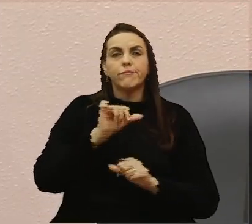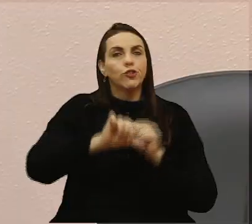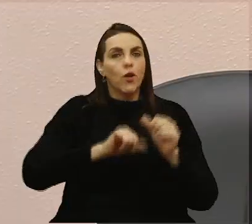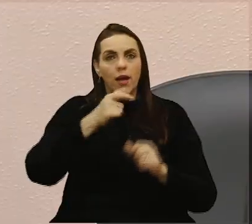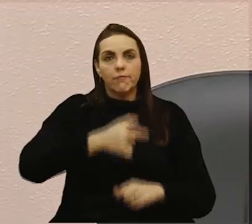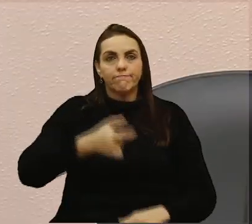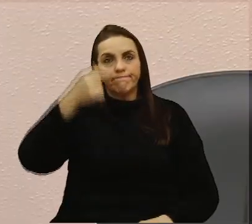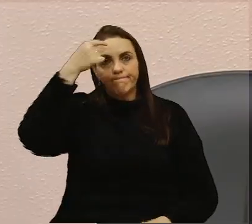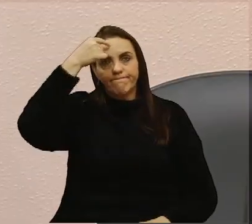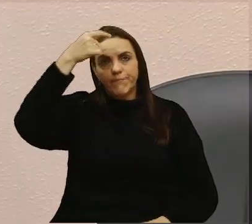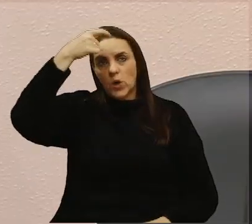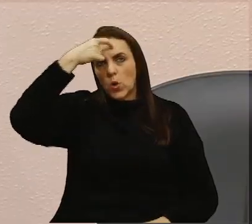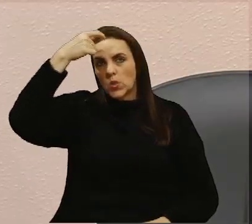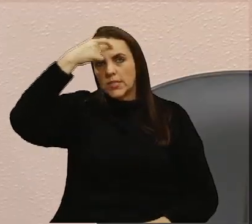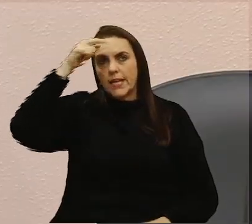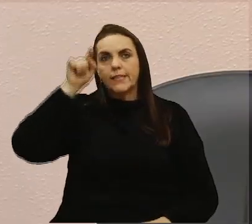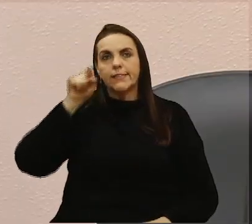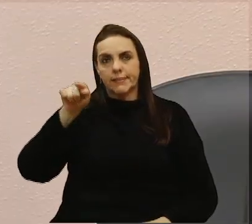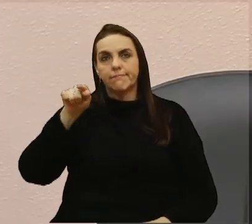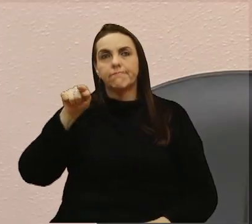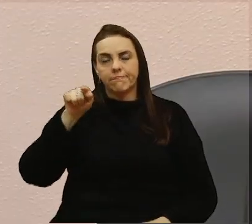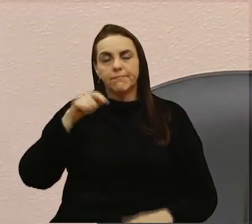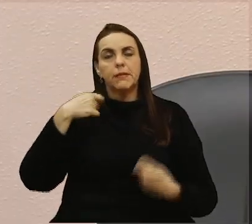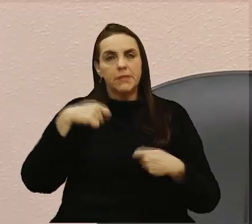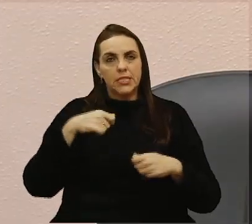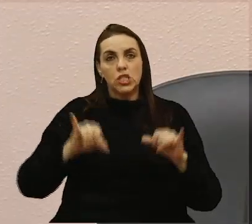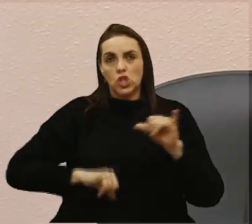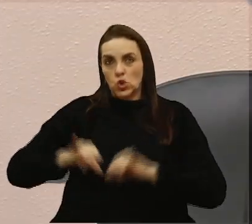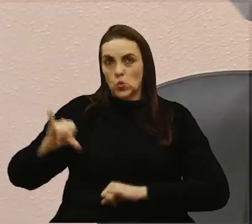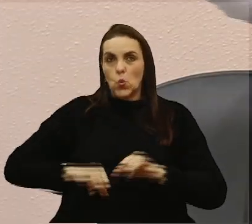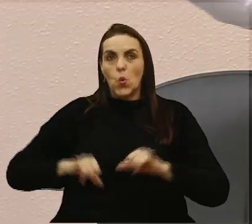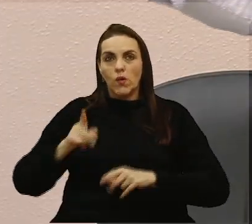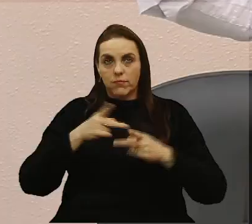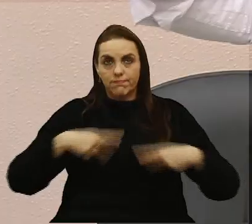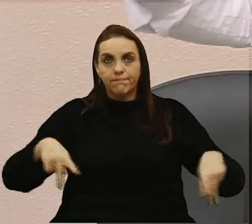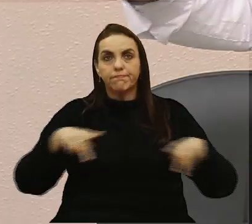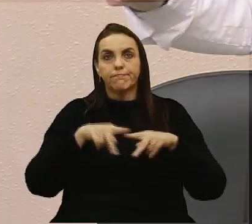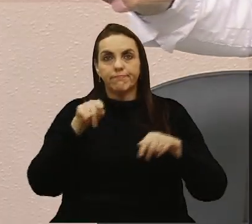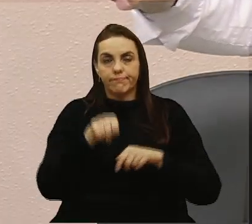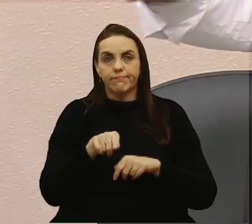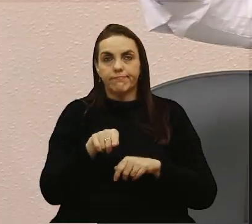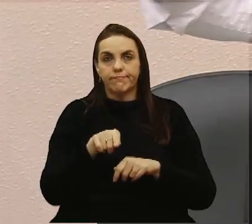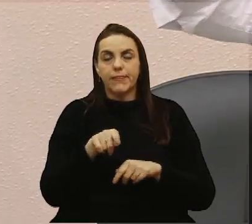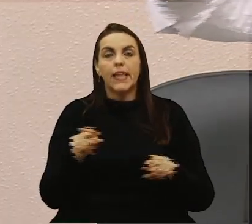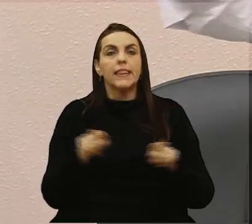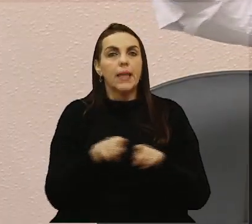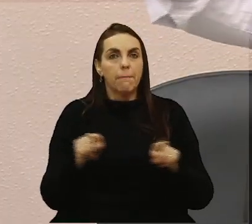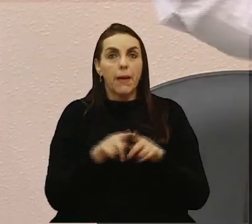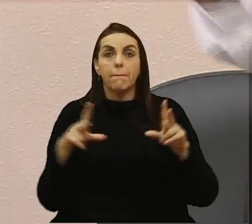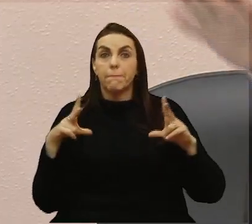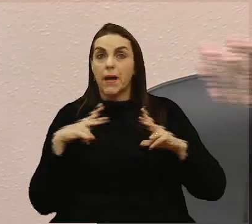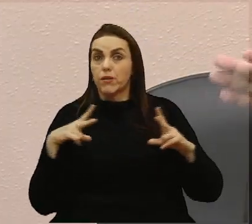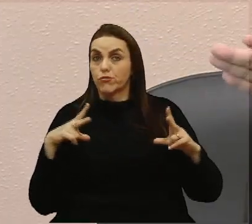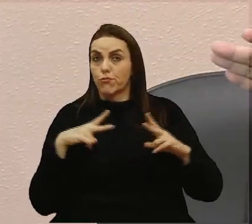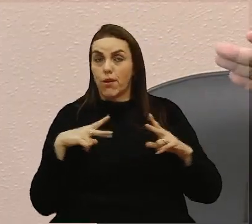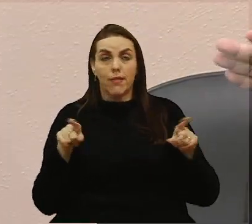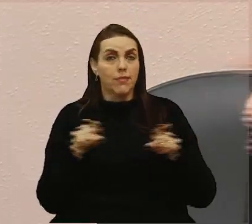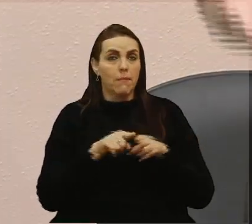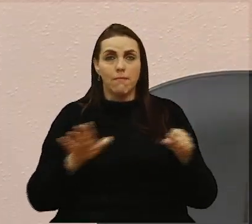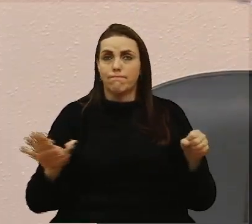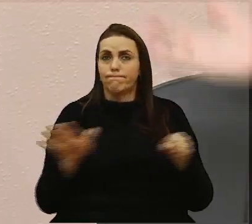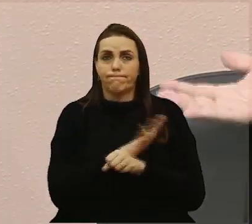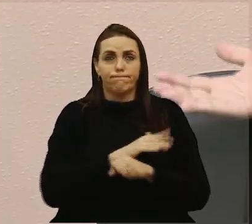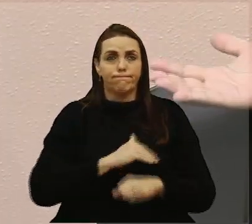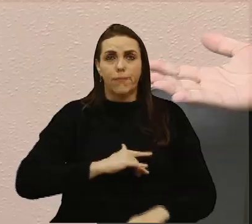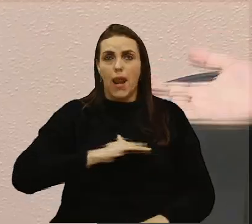mentalidade. Então nós aguardamos, quem sofre é a população, o sistema privado de Caxias também está colapsado,